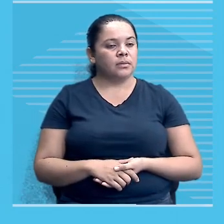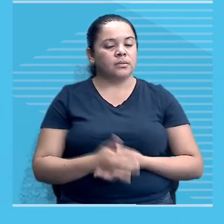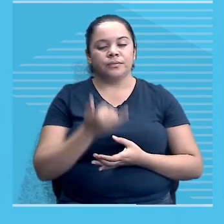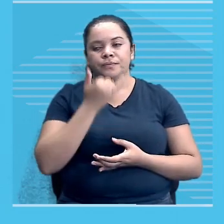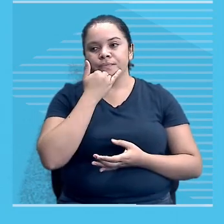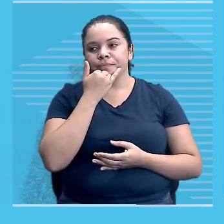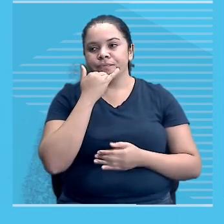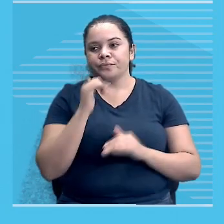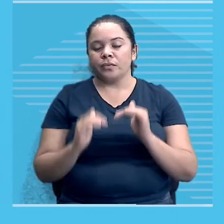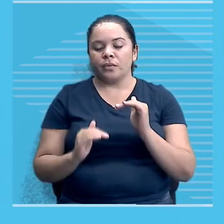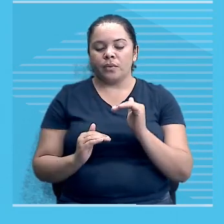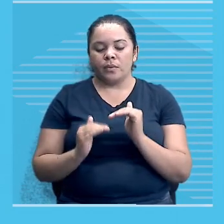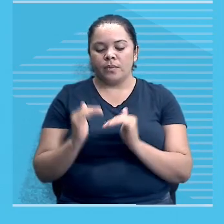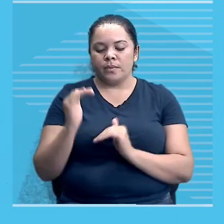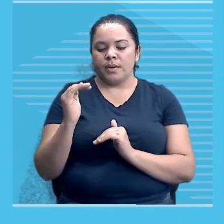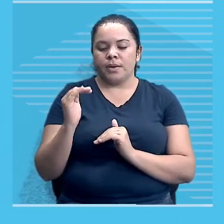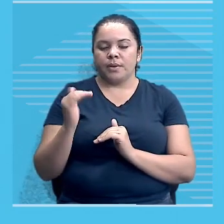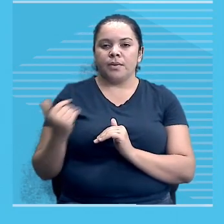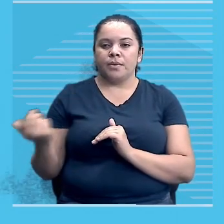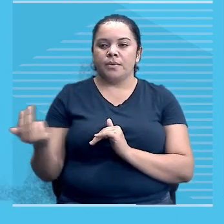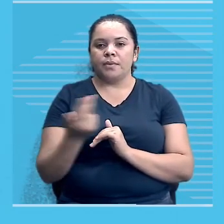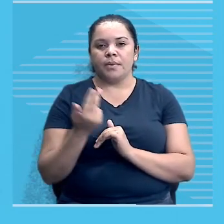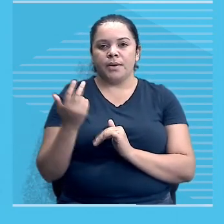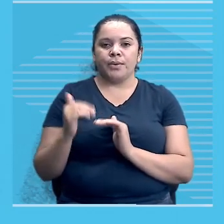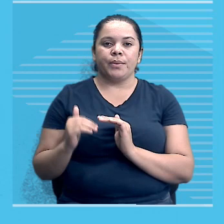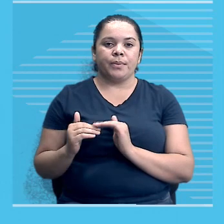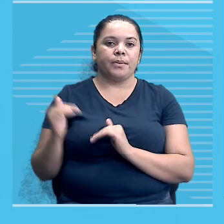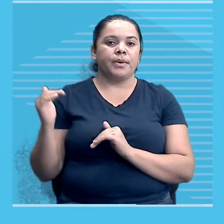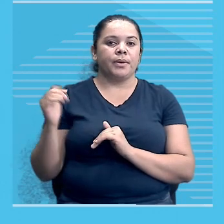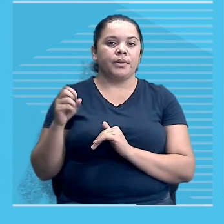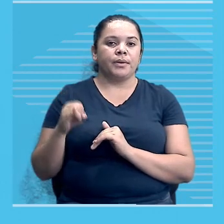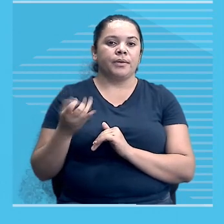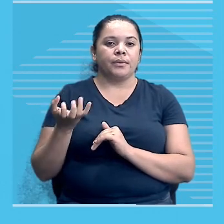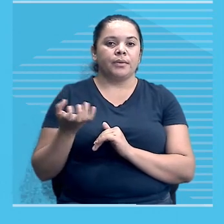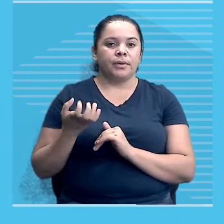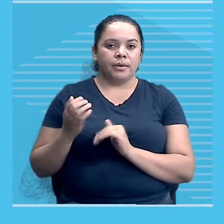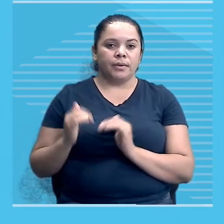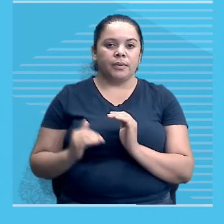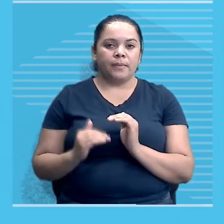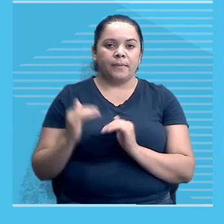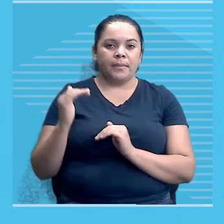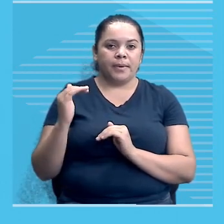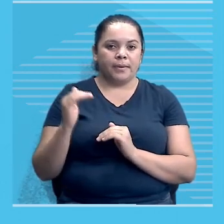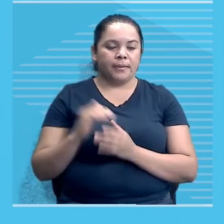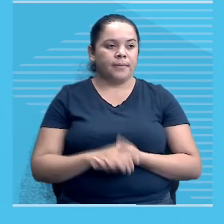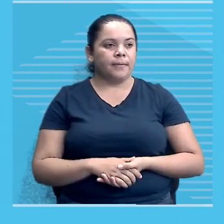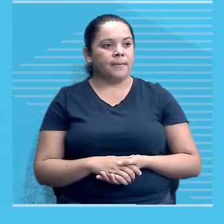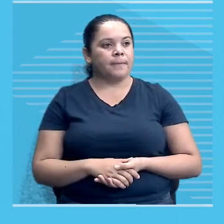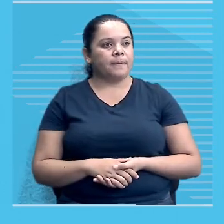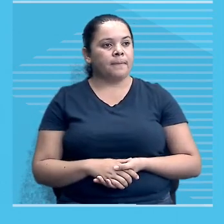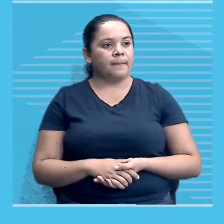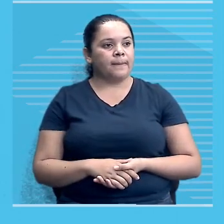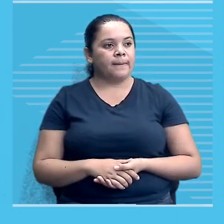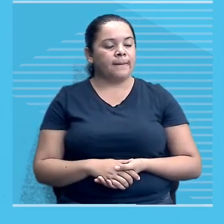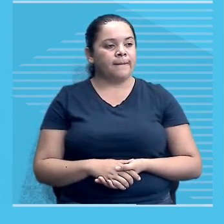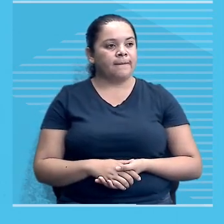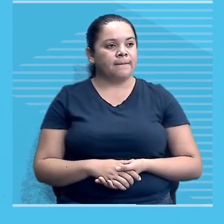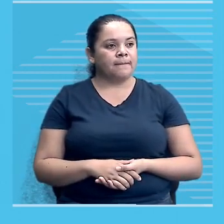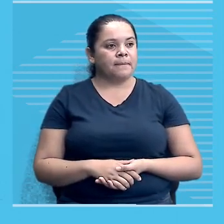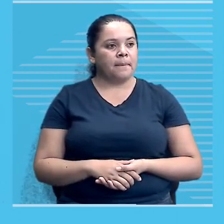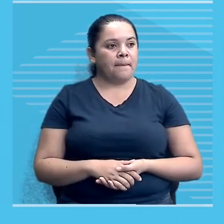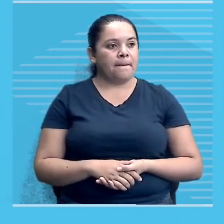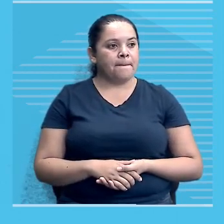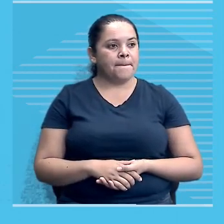menor não desculpa o maior valor né o maior valor se eu quero obter o maior valor meu povo eu estou pedindo a você